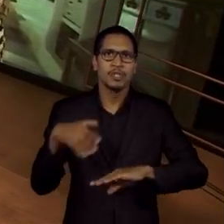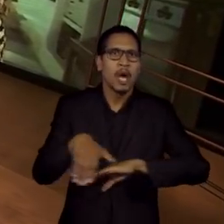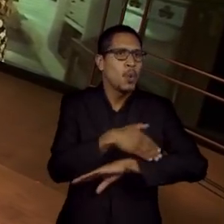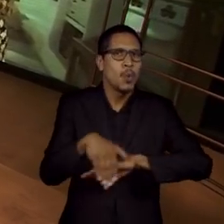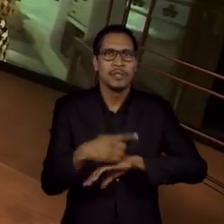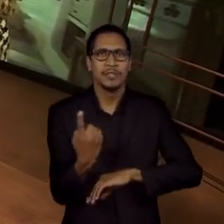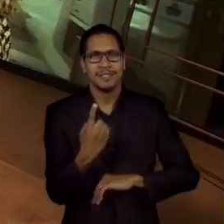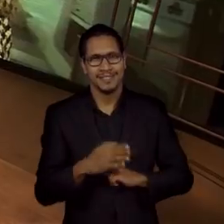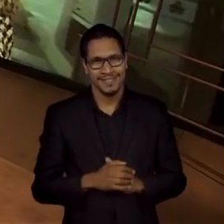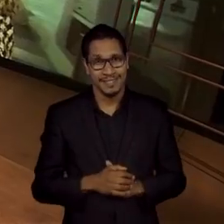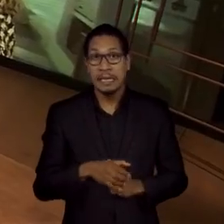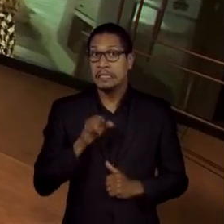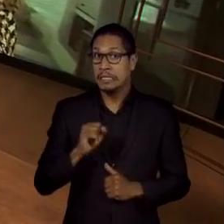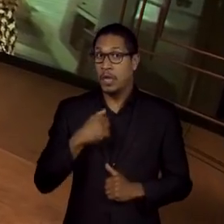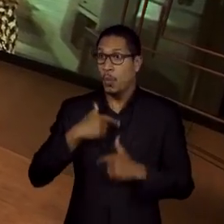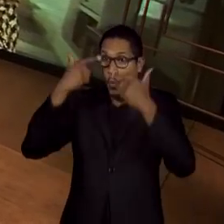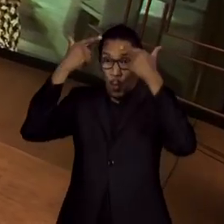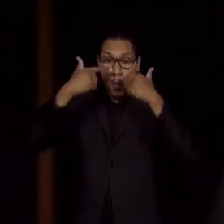maravilhosa.